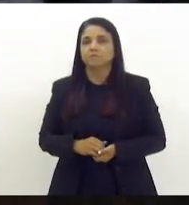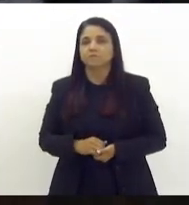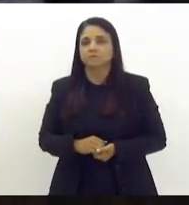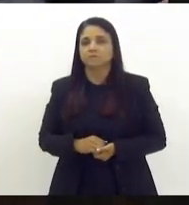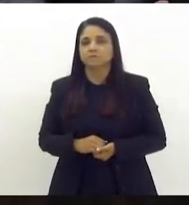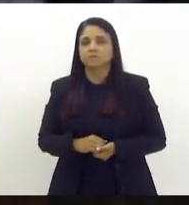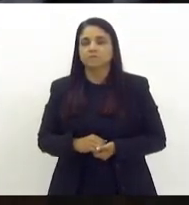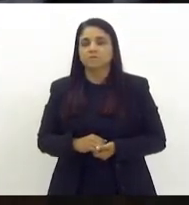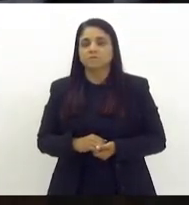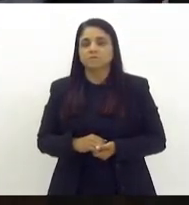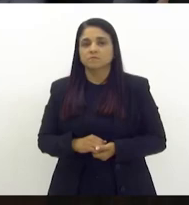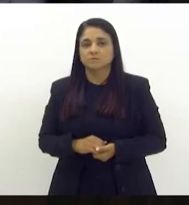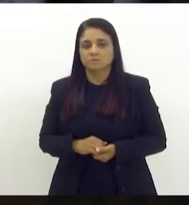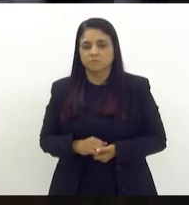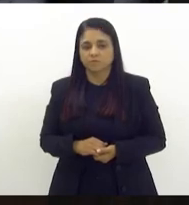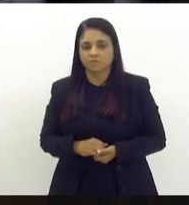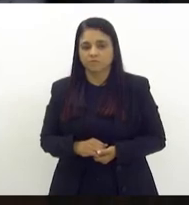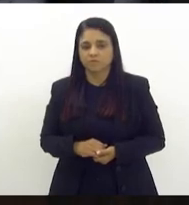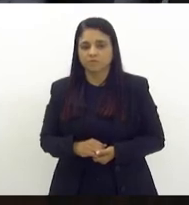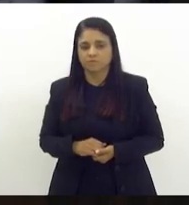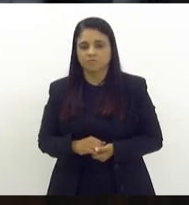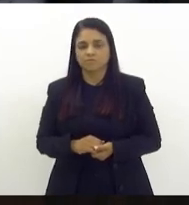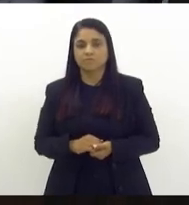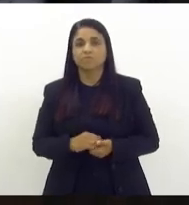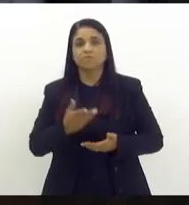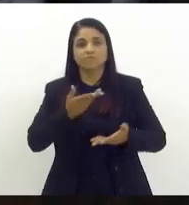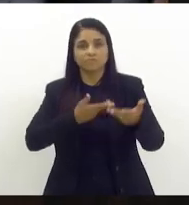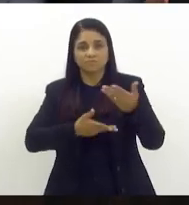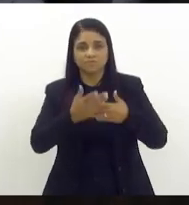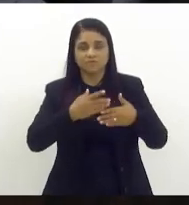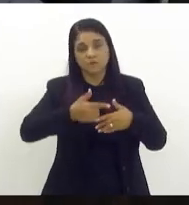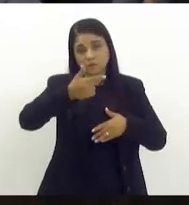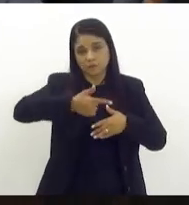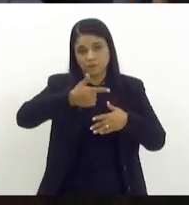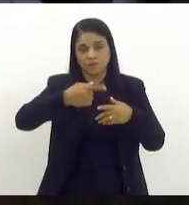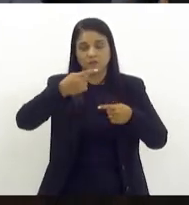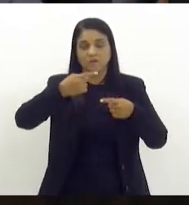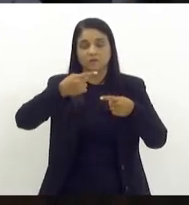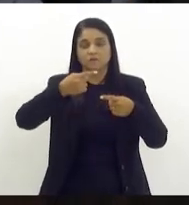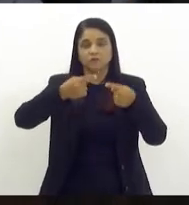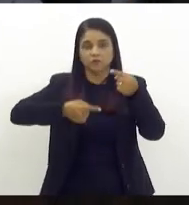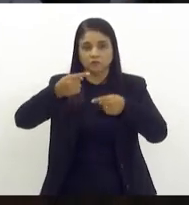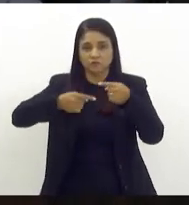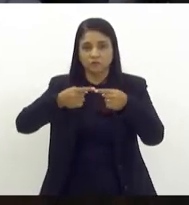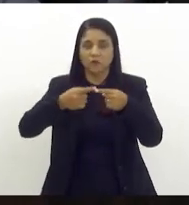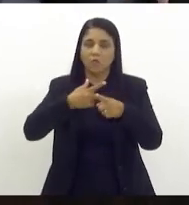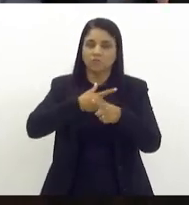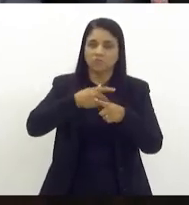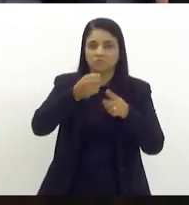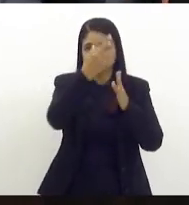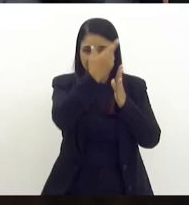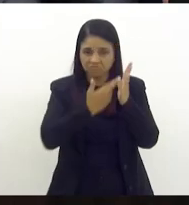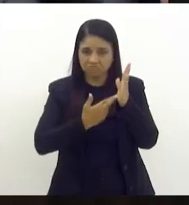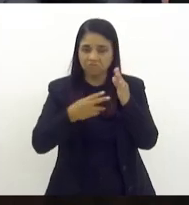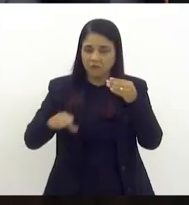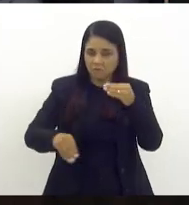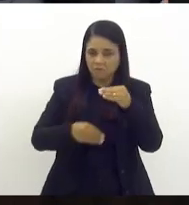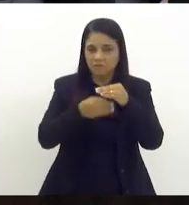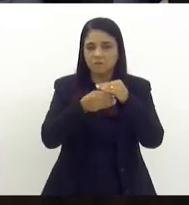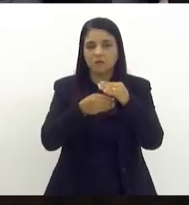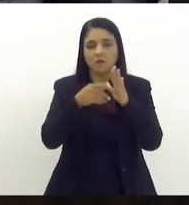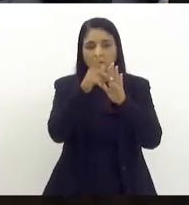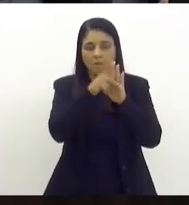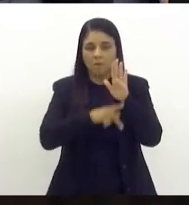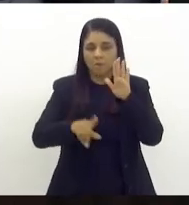entra na imitações ordinária em segundo discussão redação do vencido assim emendado projeto